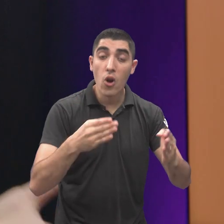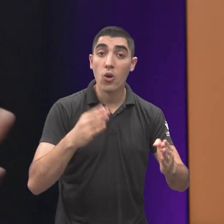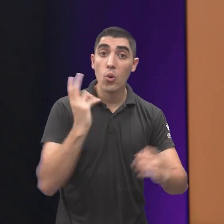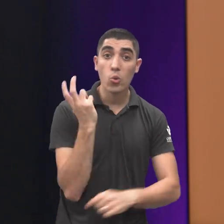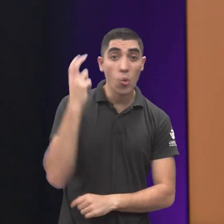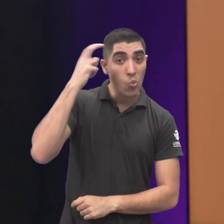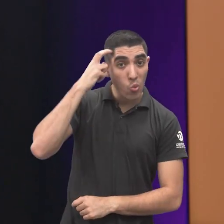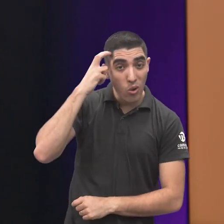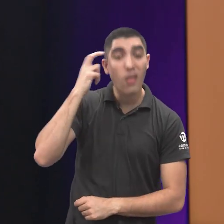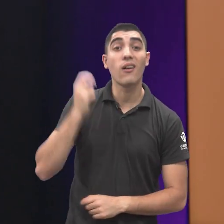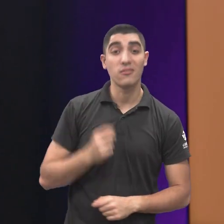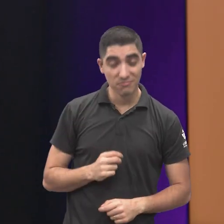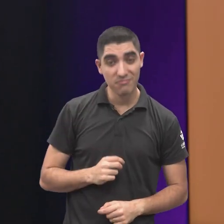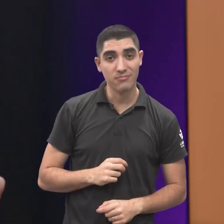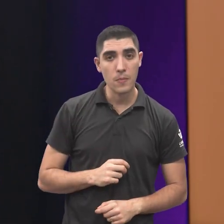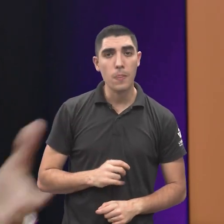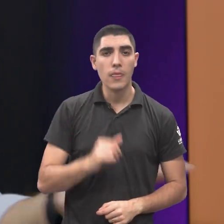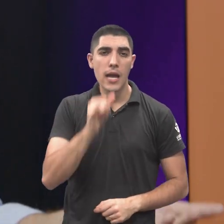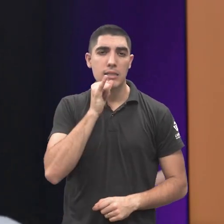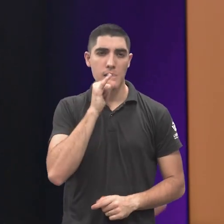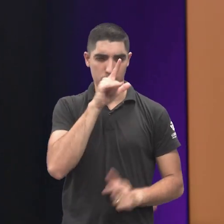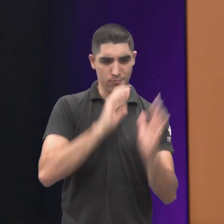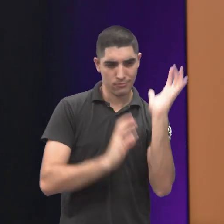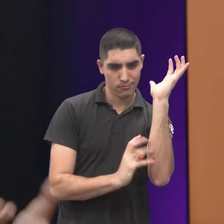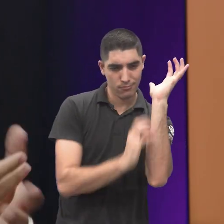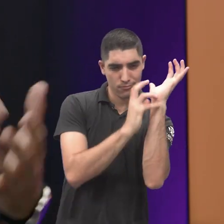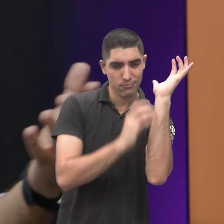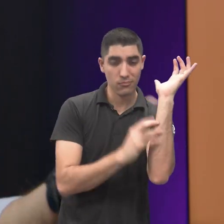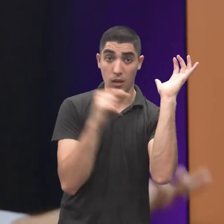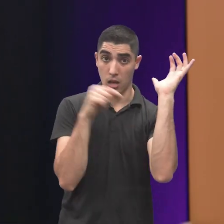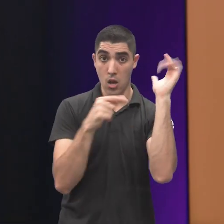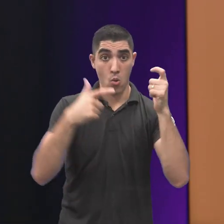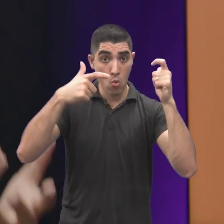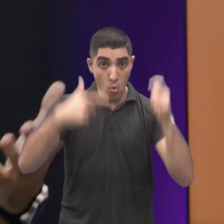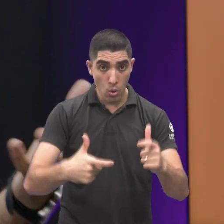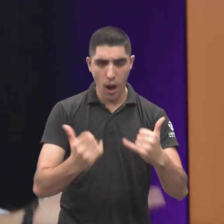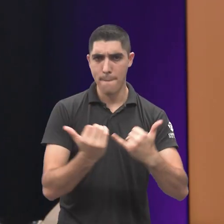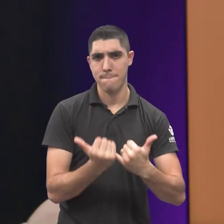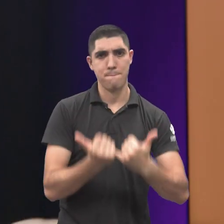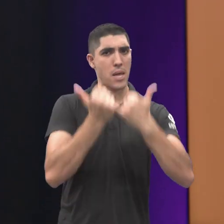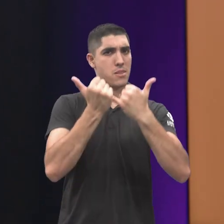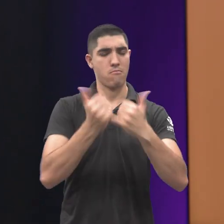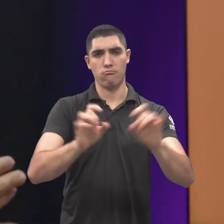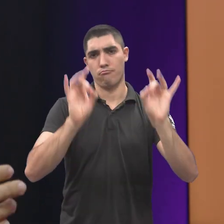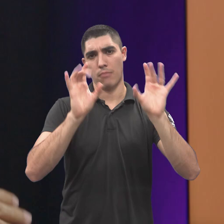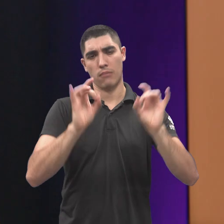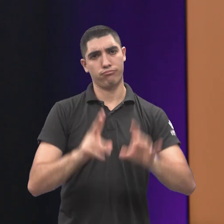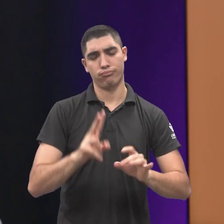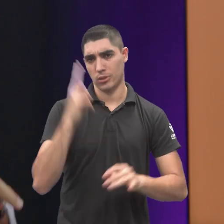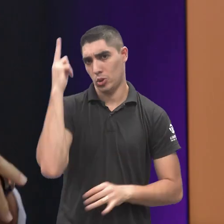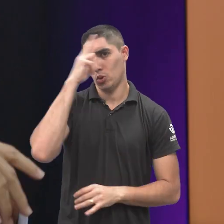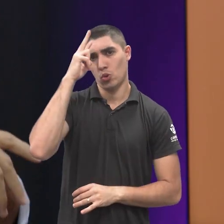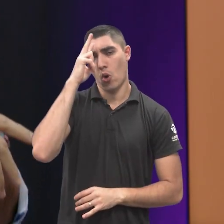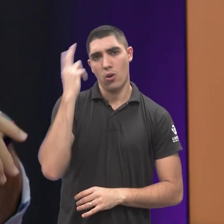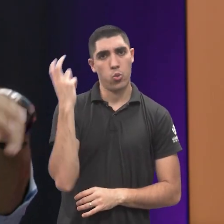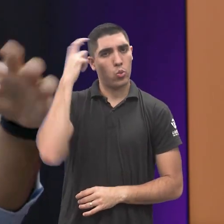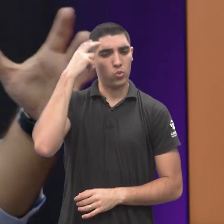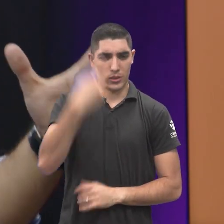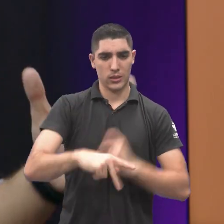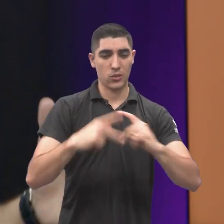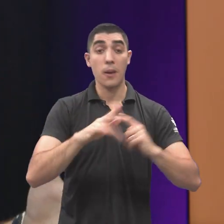a cidade. Quando a gente fala do Vicentino Aranha, a gente está falando de patrimônio, né? Patrimônio histórico, cultural. Mas a LIF, ela